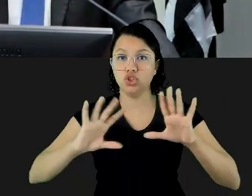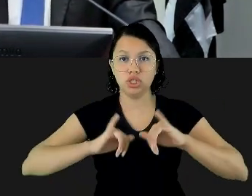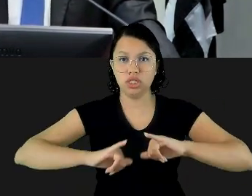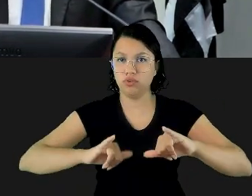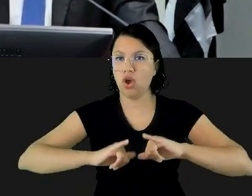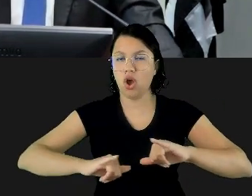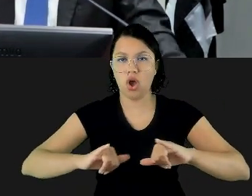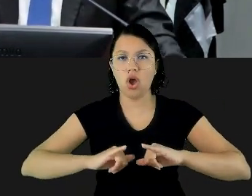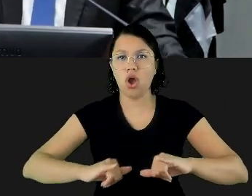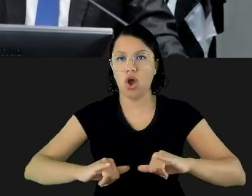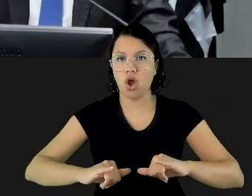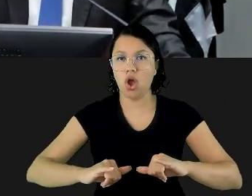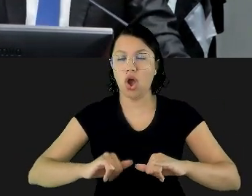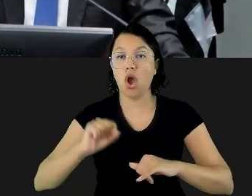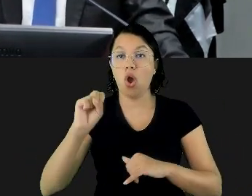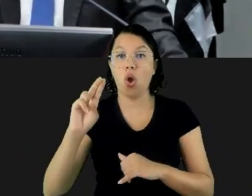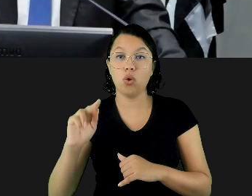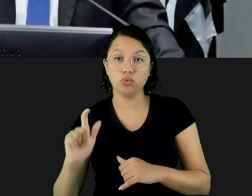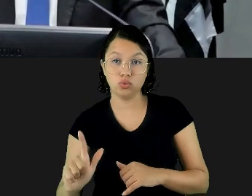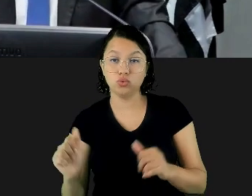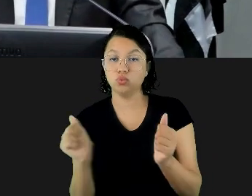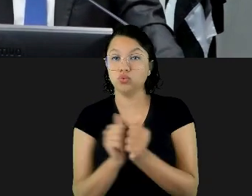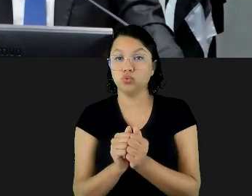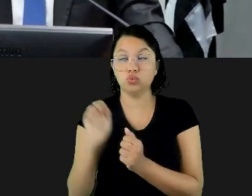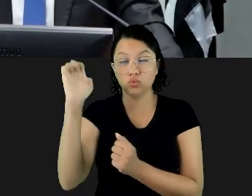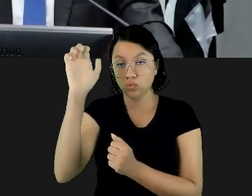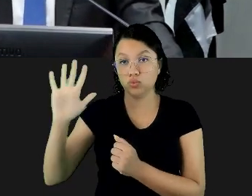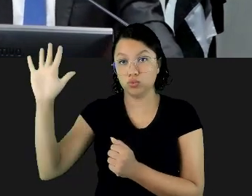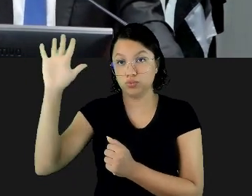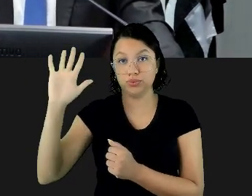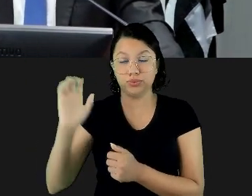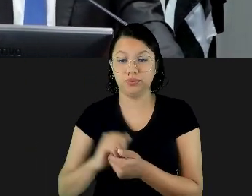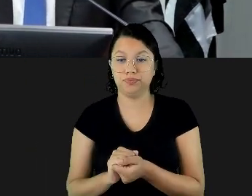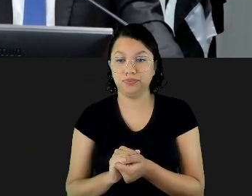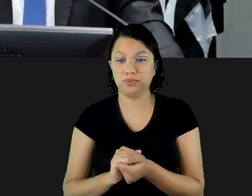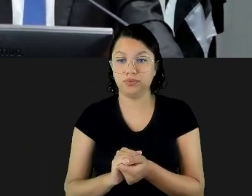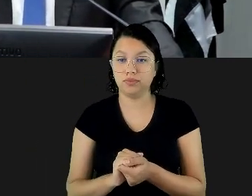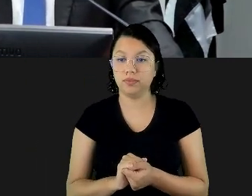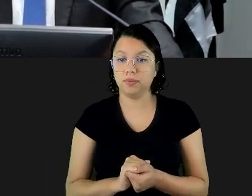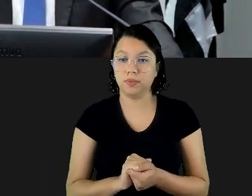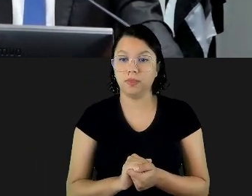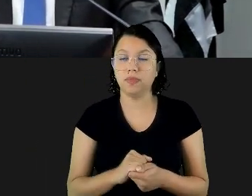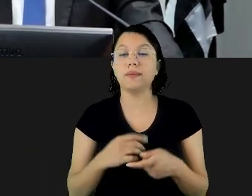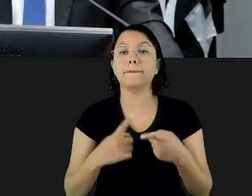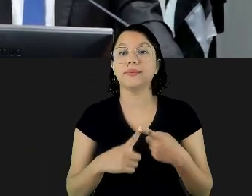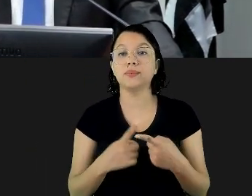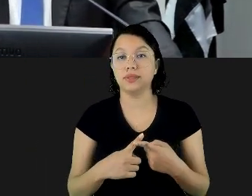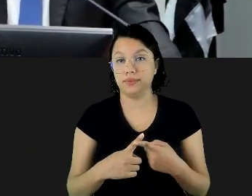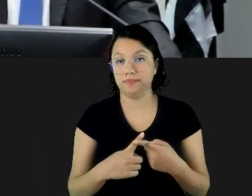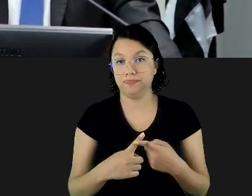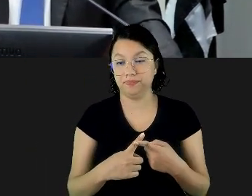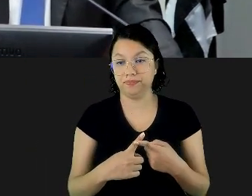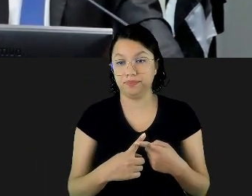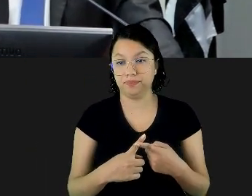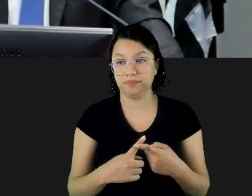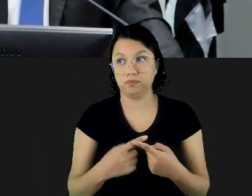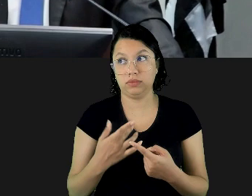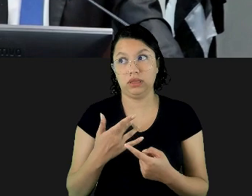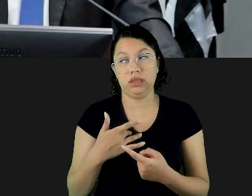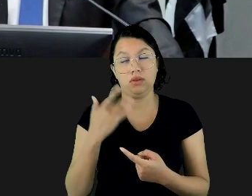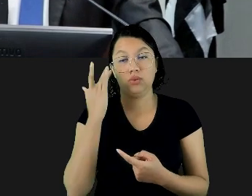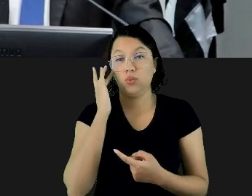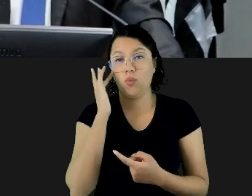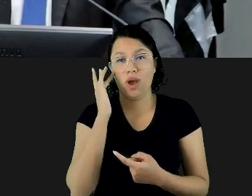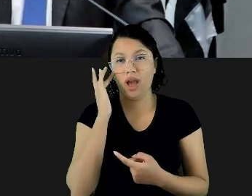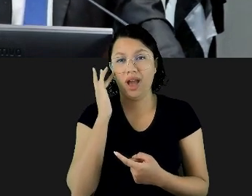União Europeia, é uma das pautas que eu levo avante, porque eu não acho saudável a